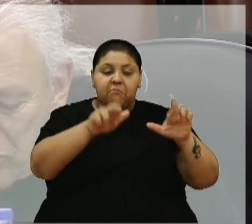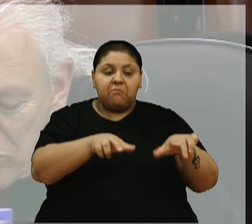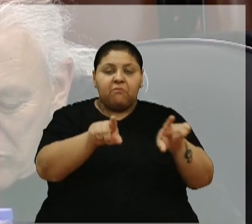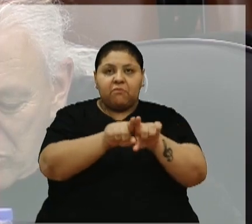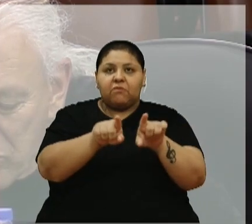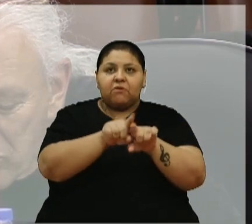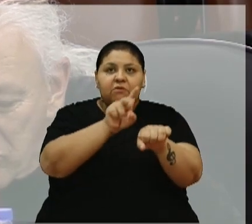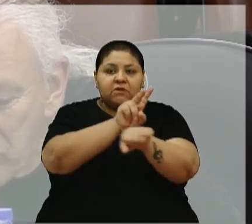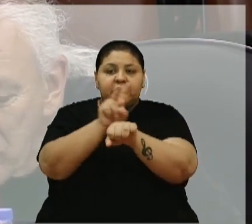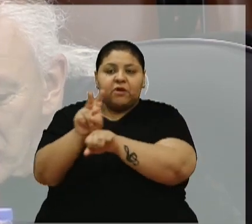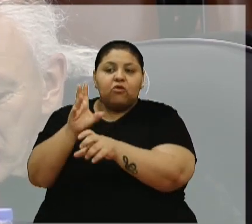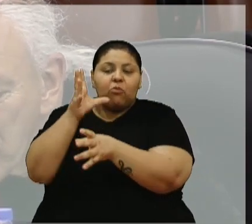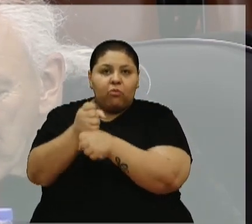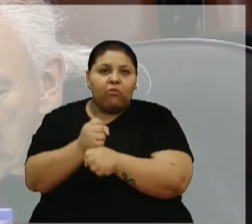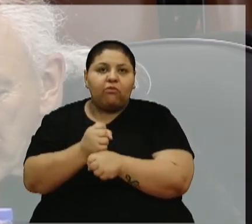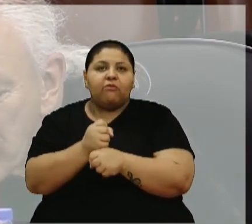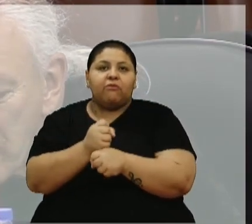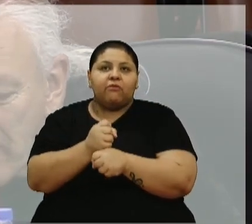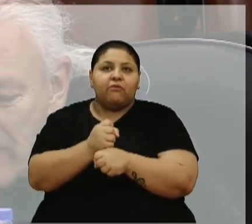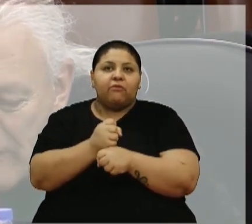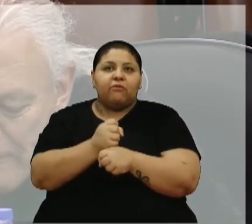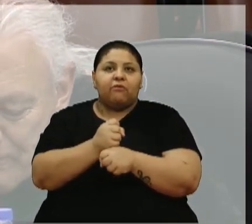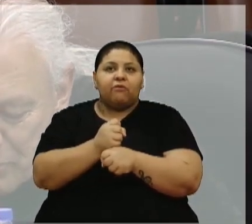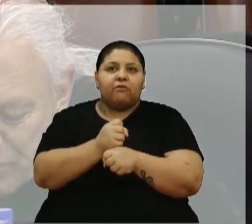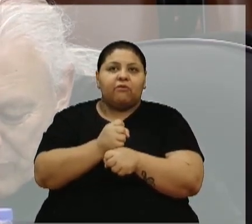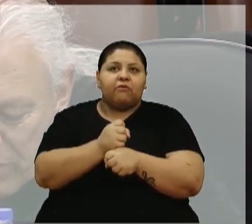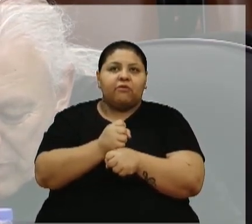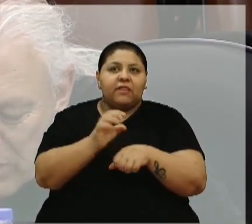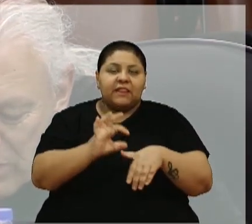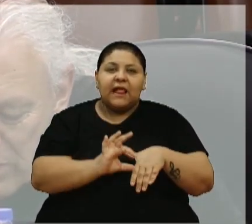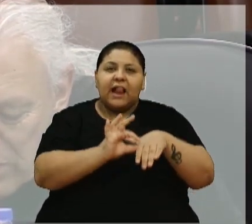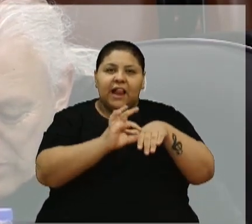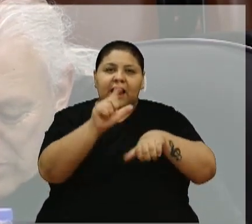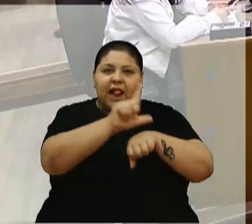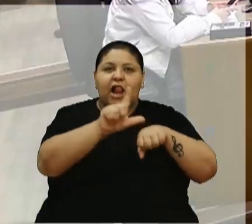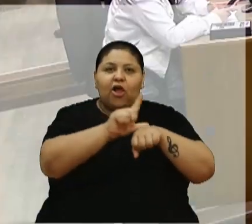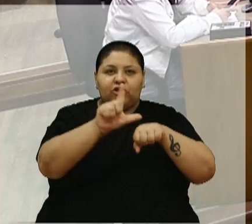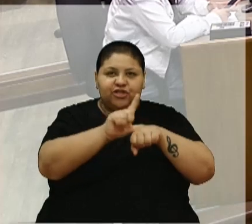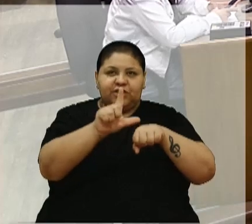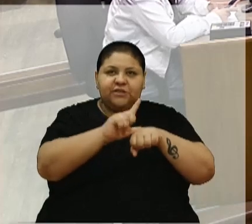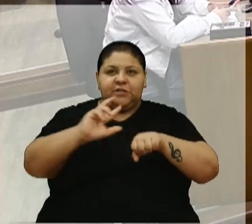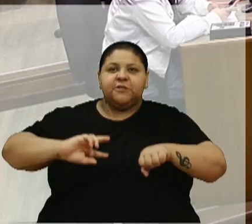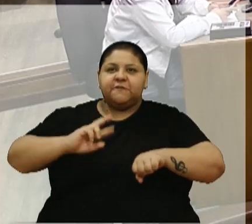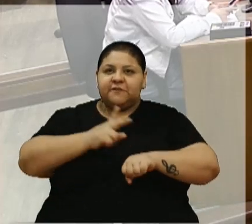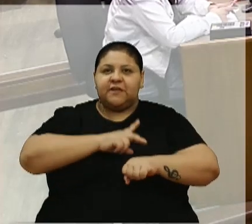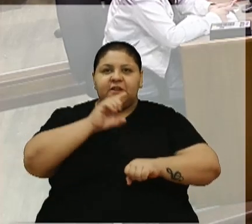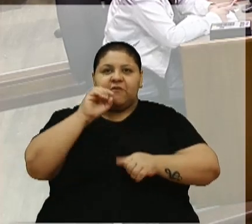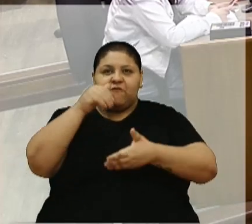para o cuidado com os animais, a proprietária da Rastro Veterinária. Voto sim, senhor presidente.